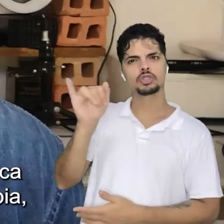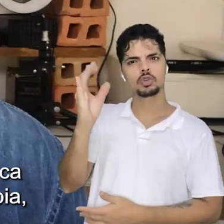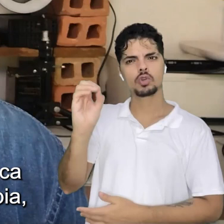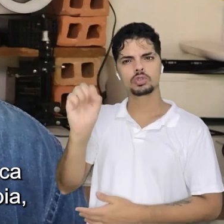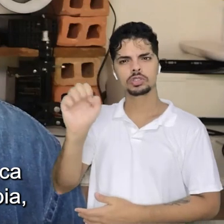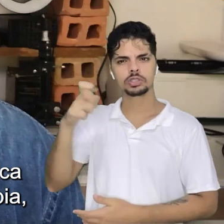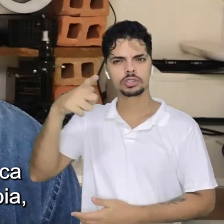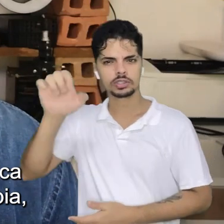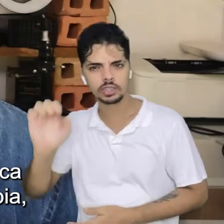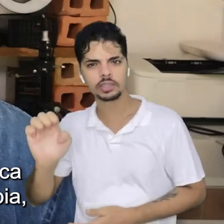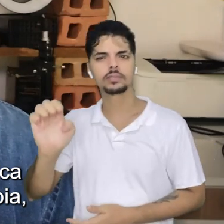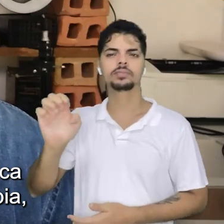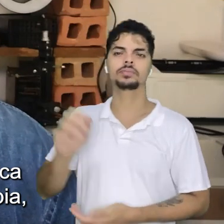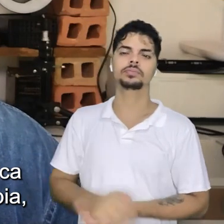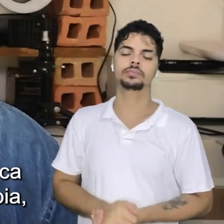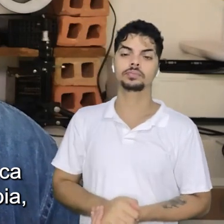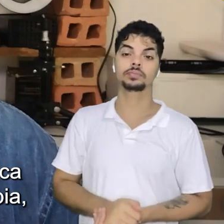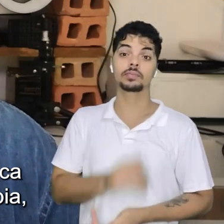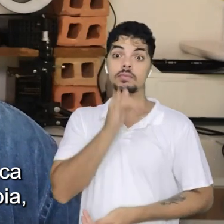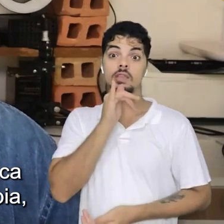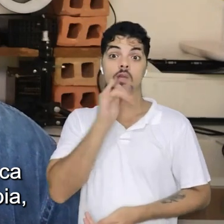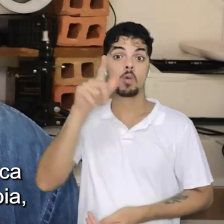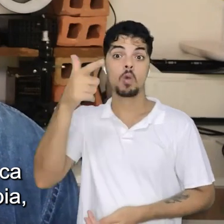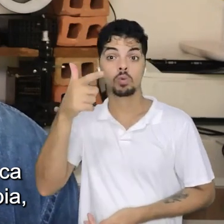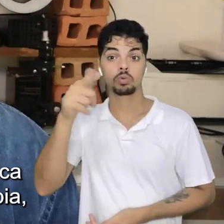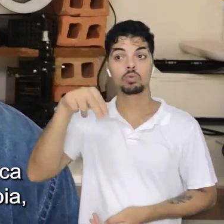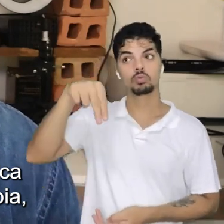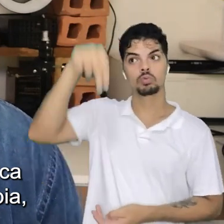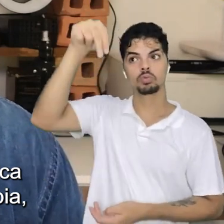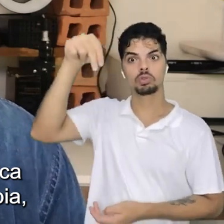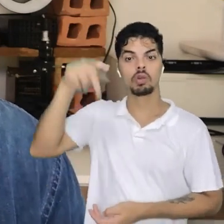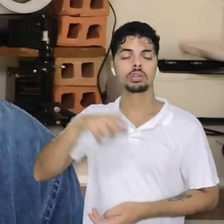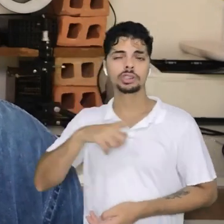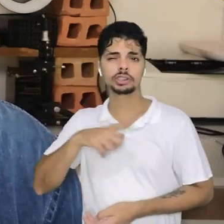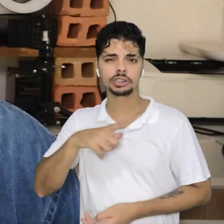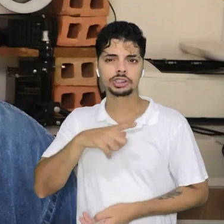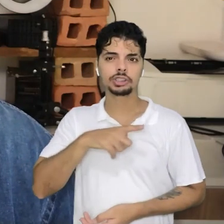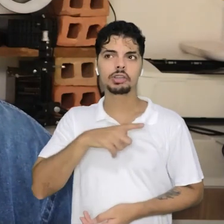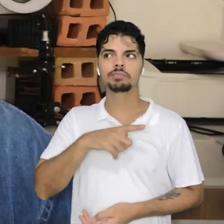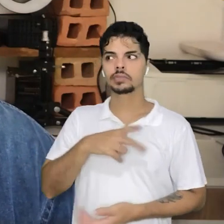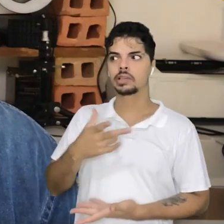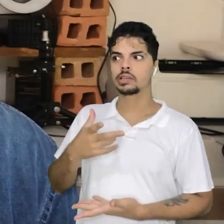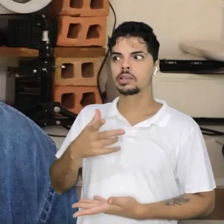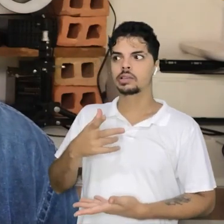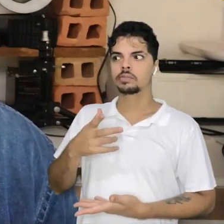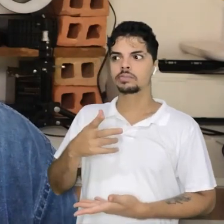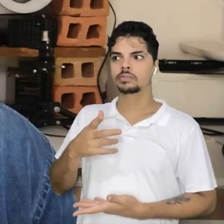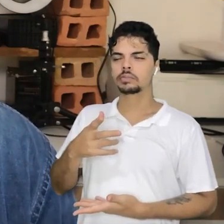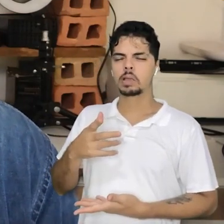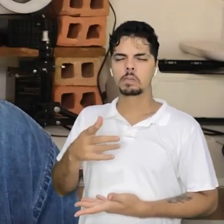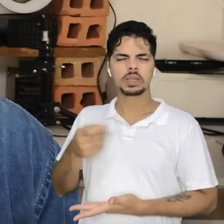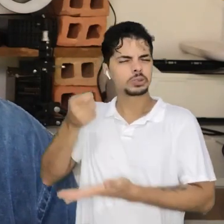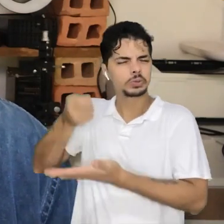mas ao Norte no México na América Central assim como na gran Colômbia regimes monárquicos eram vistos como